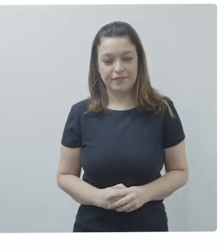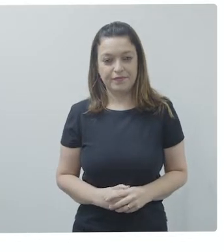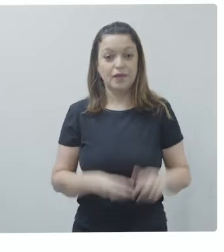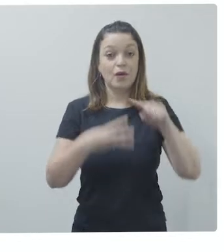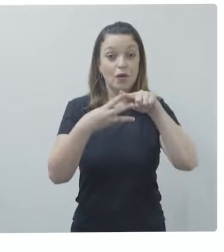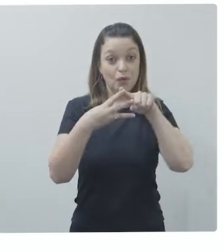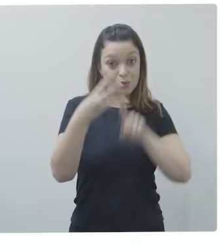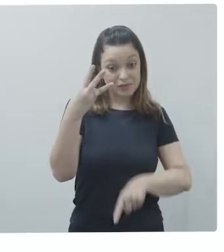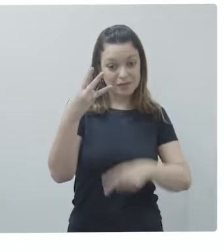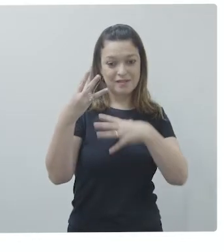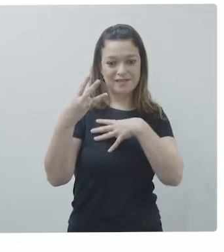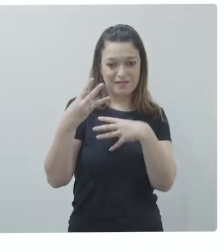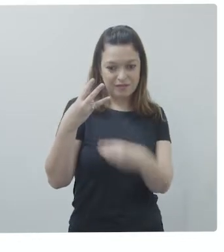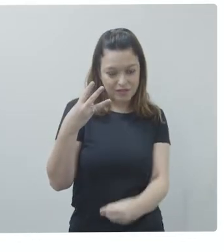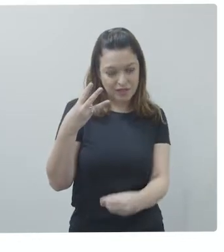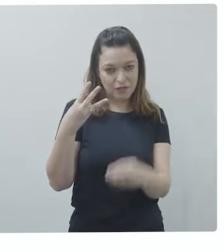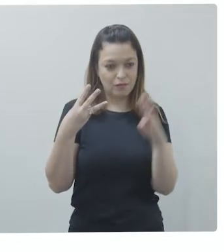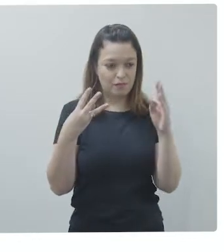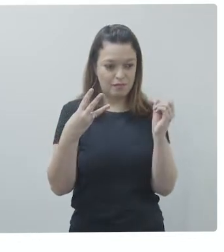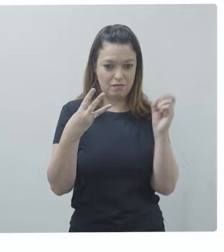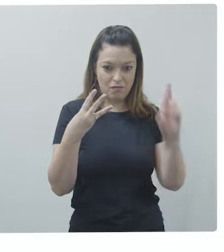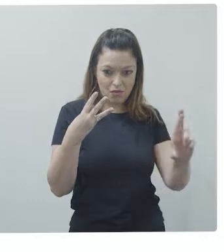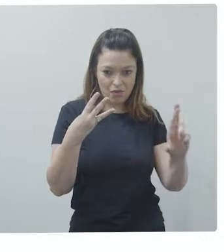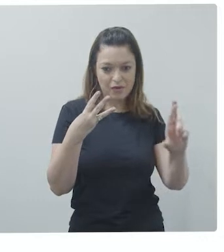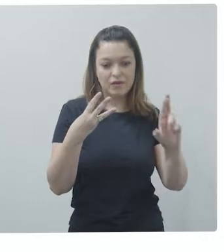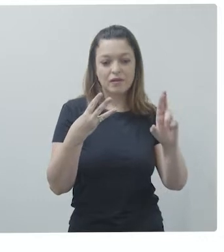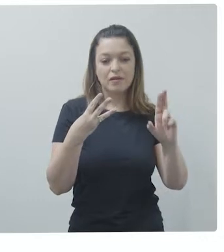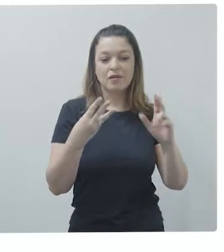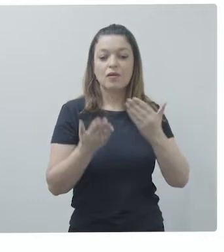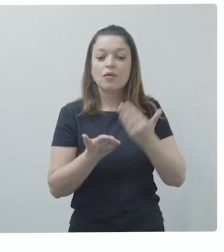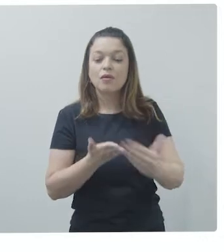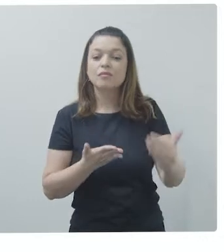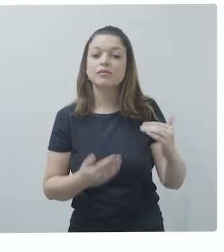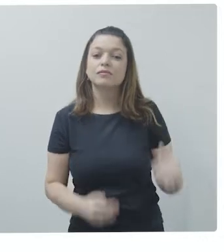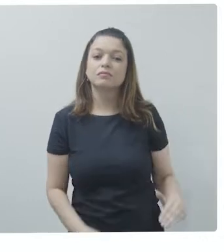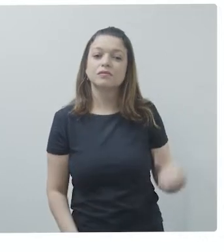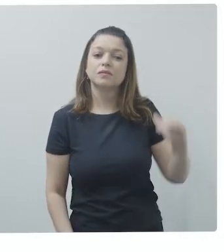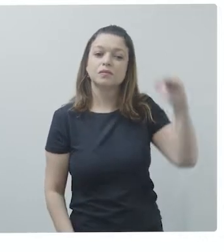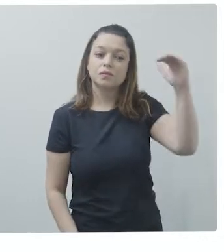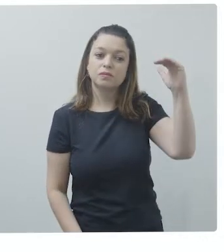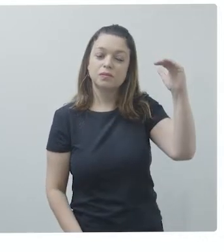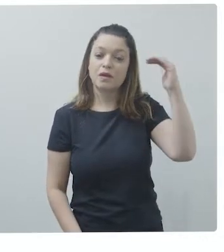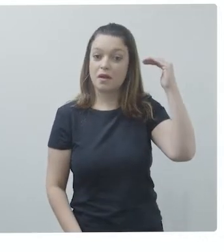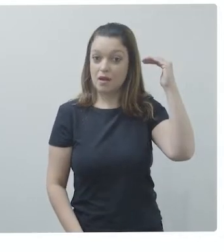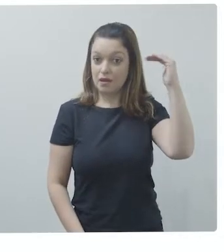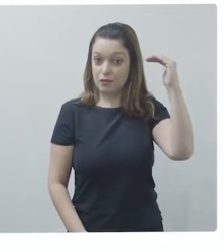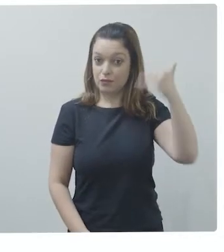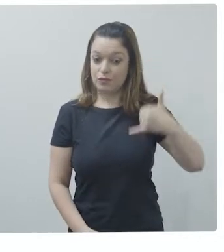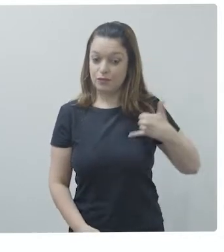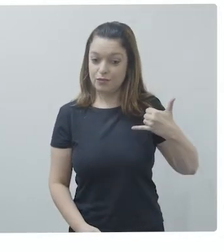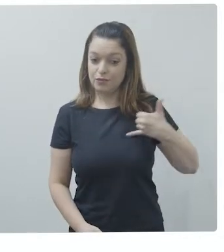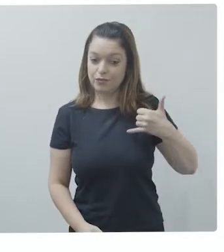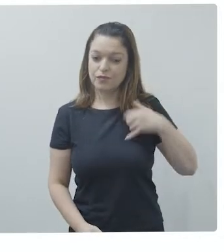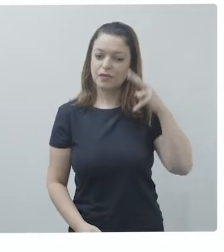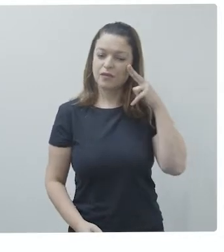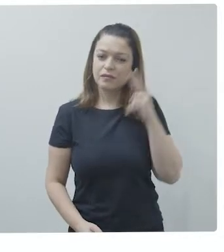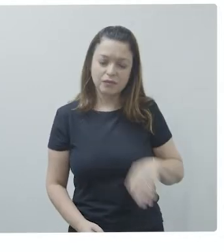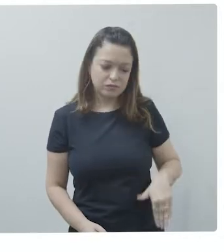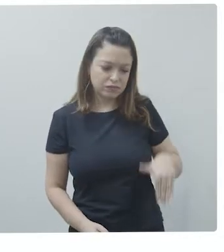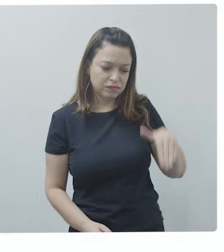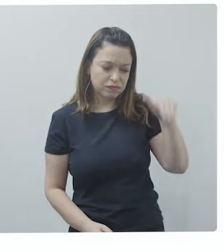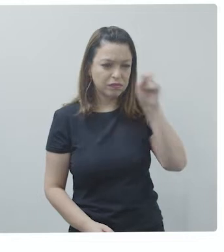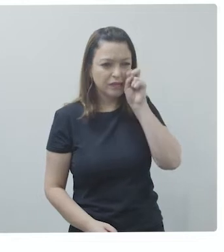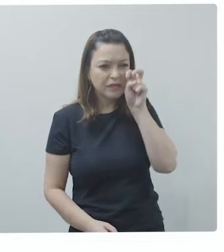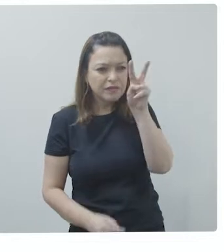Odin, Vili e Vê, os 3 filhos de Bor, chegaram à idade adulta. Enquanto cresciam, viam ao longe as chamas